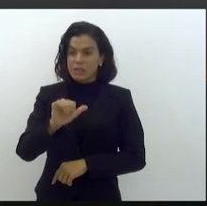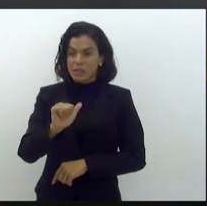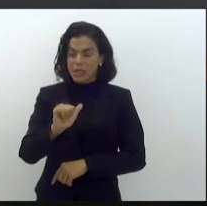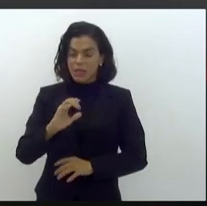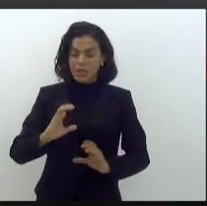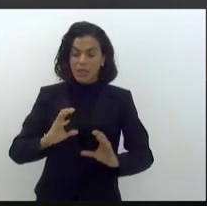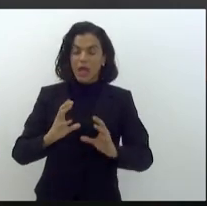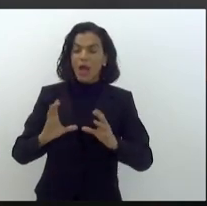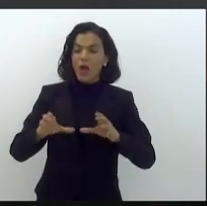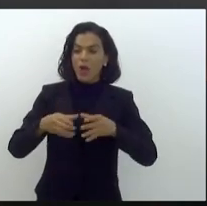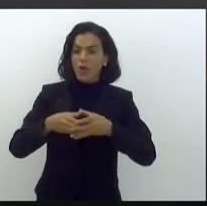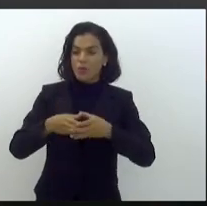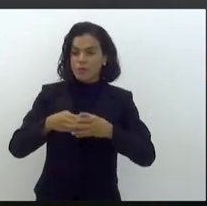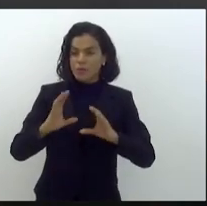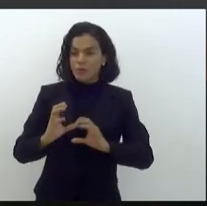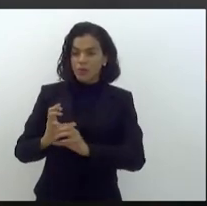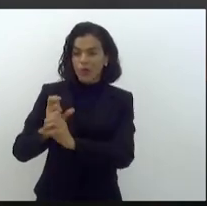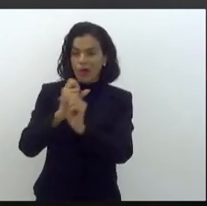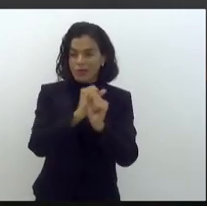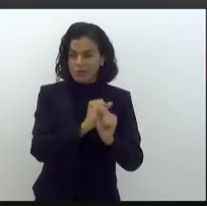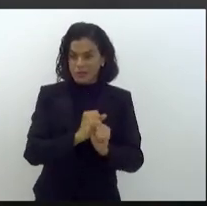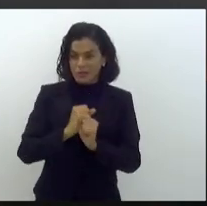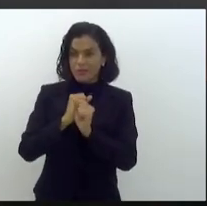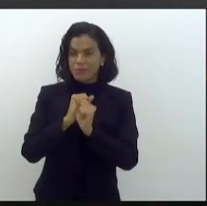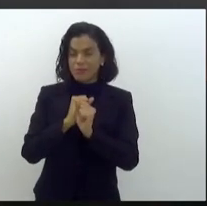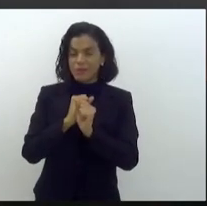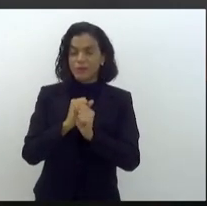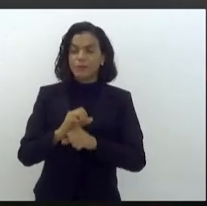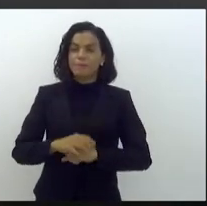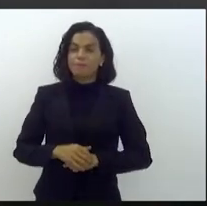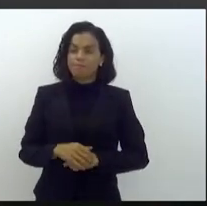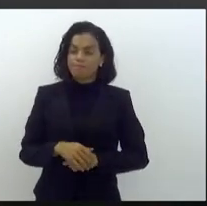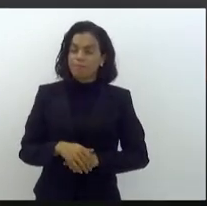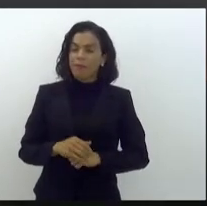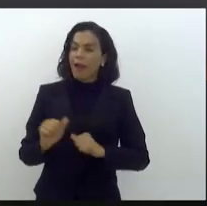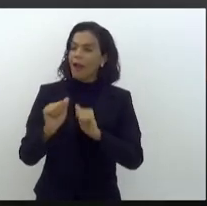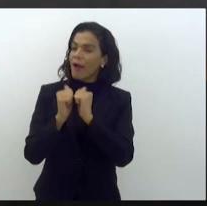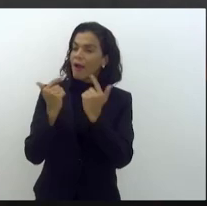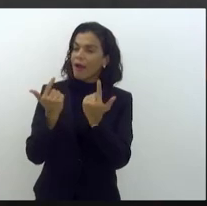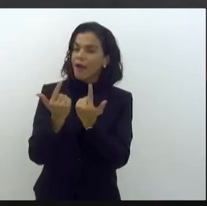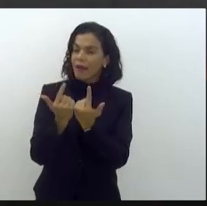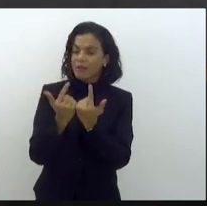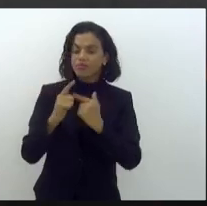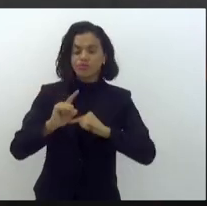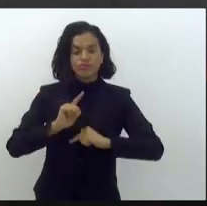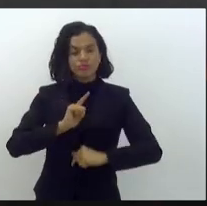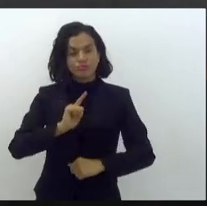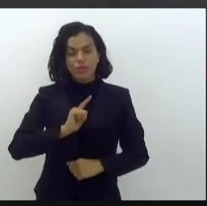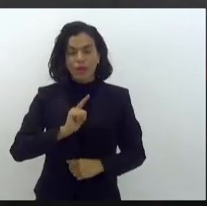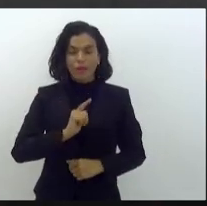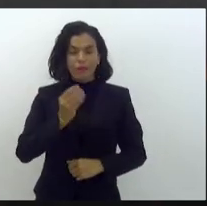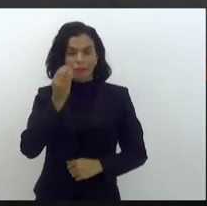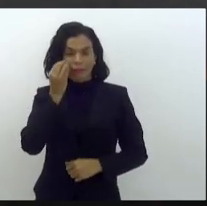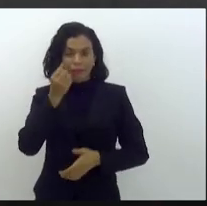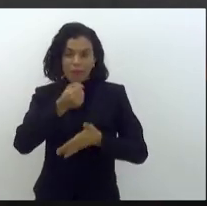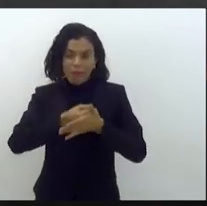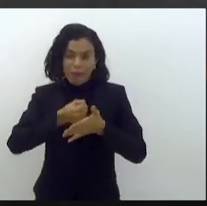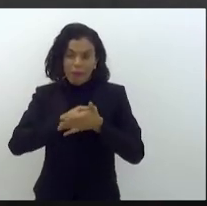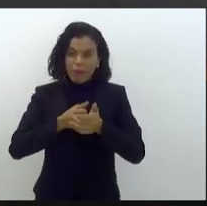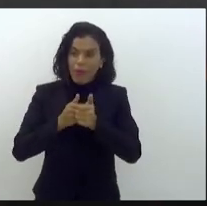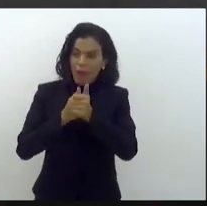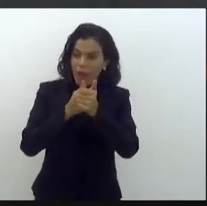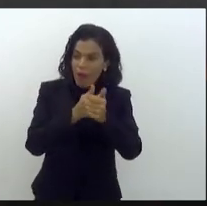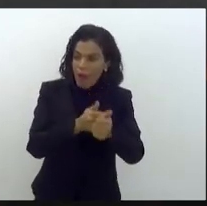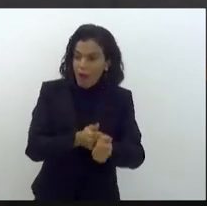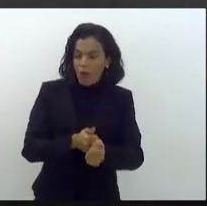de orçamento de tributação essa casa tem ela tem procurado acompanhar bem de